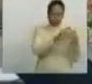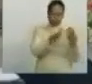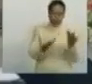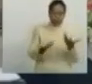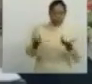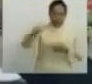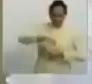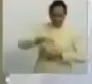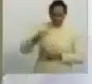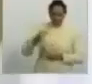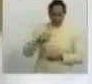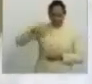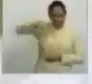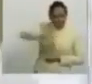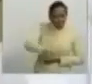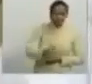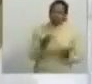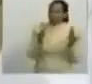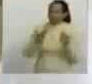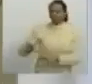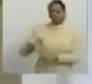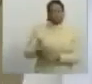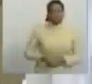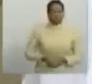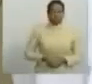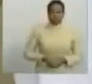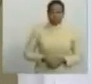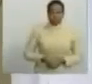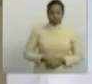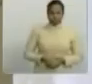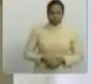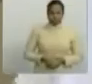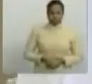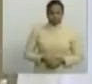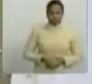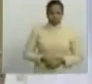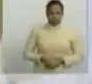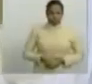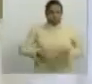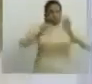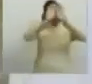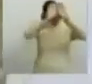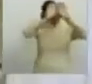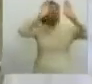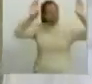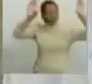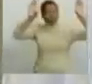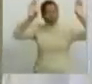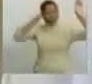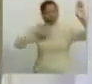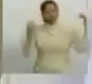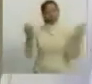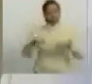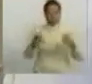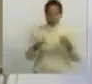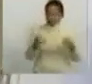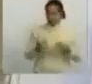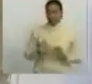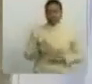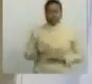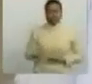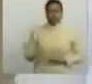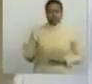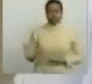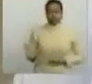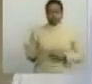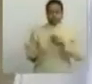Não quero favores de ninguém. O meu favor vem do céu, a providência. É a providência que me providencia.